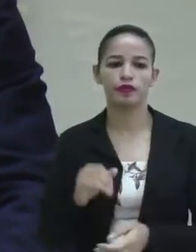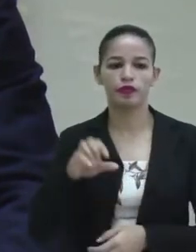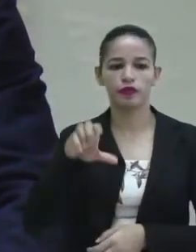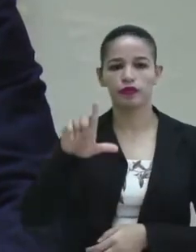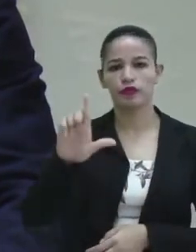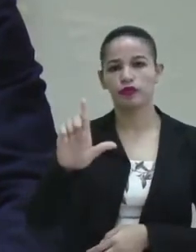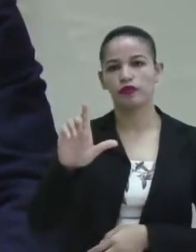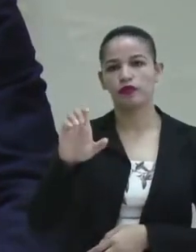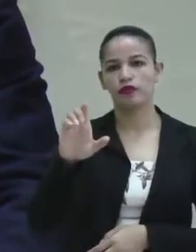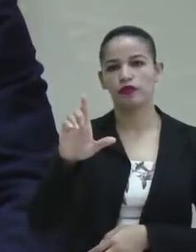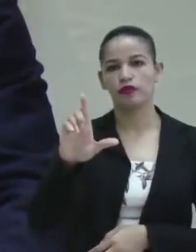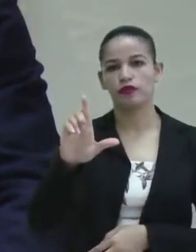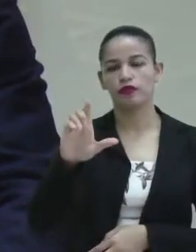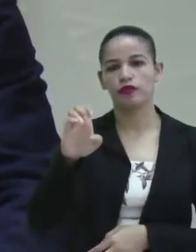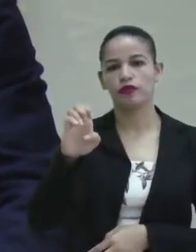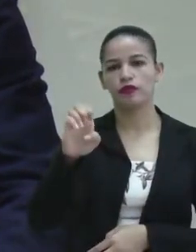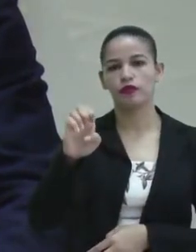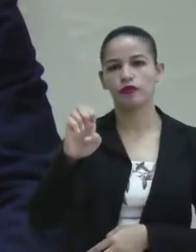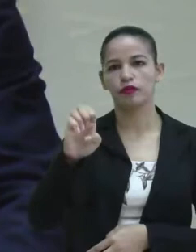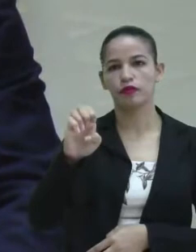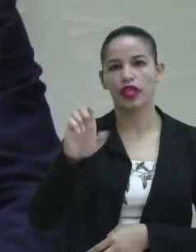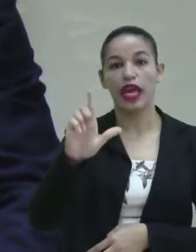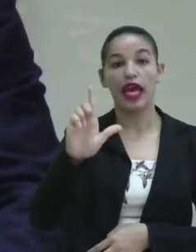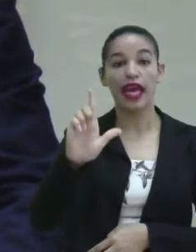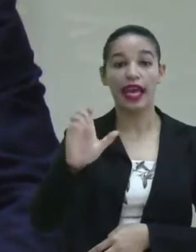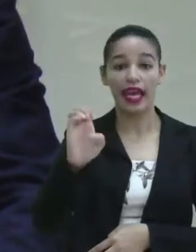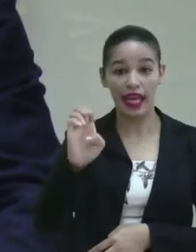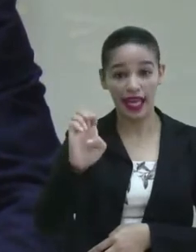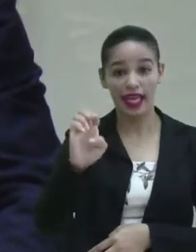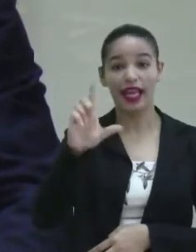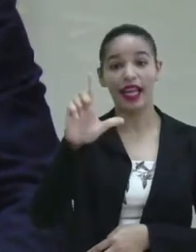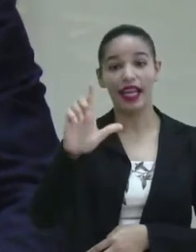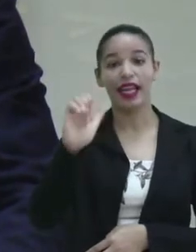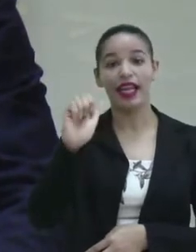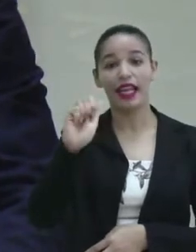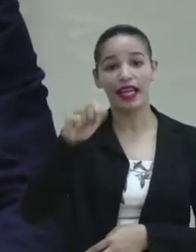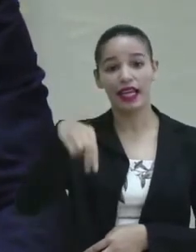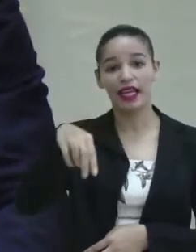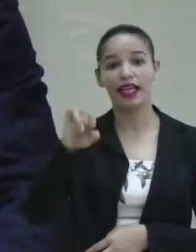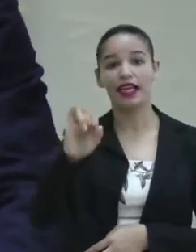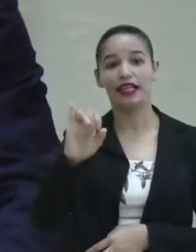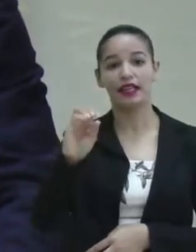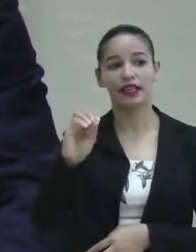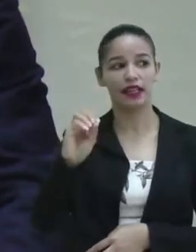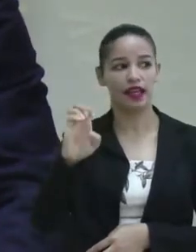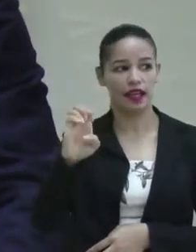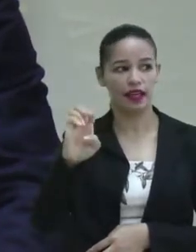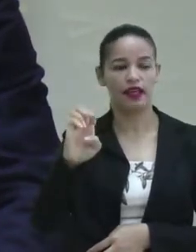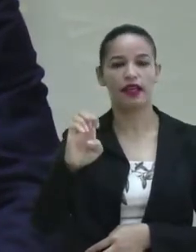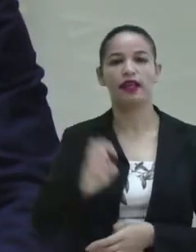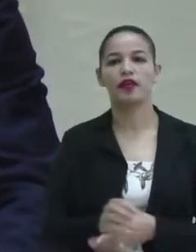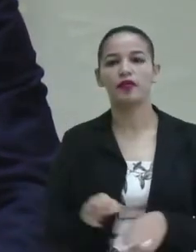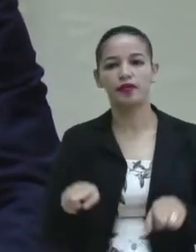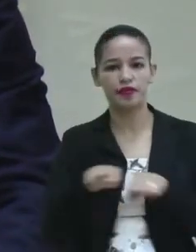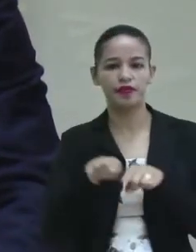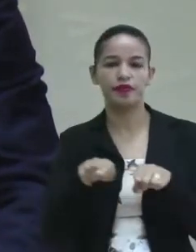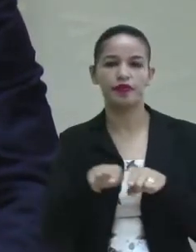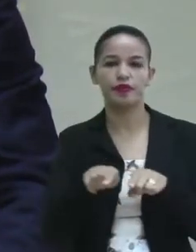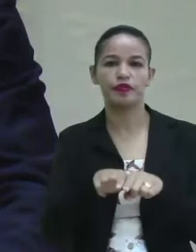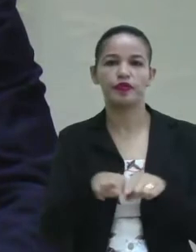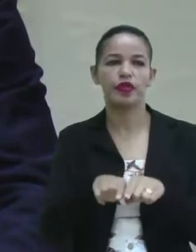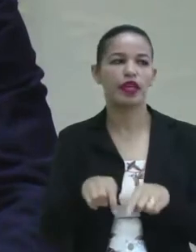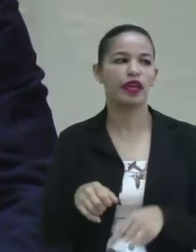Braga, e também abraçar o vereador João Medeiros, que na próxima sexta-feira completa mais um ano de vida,